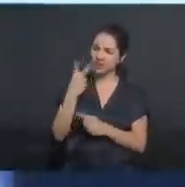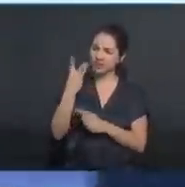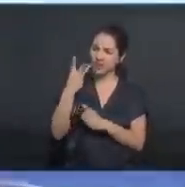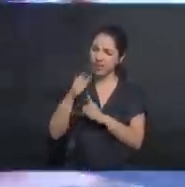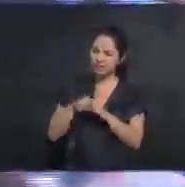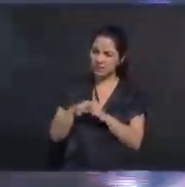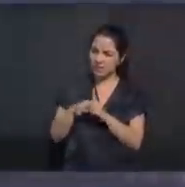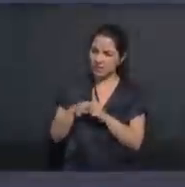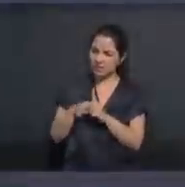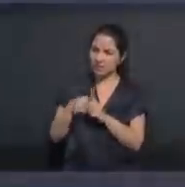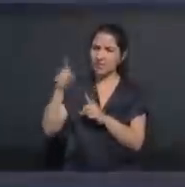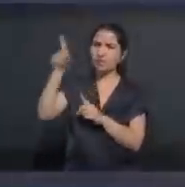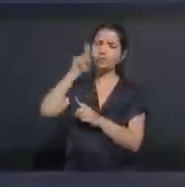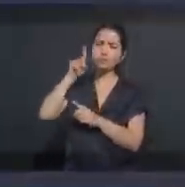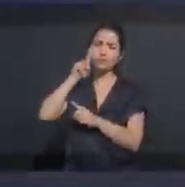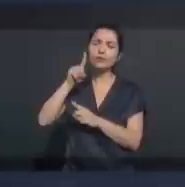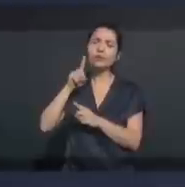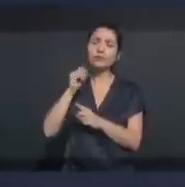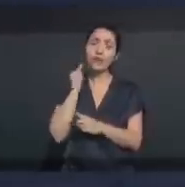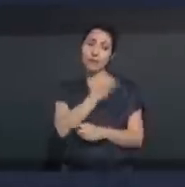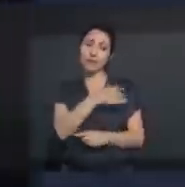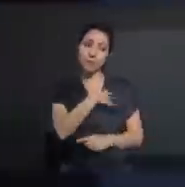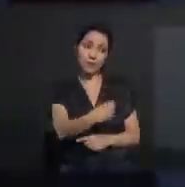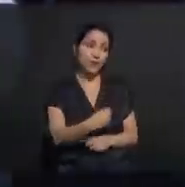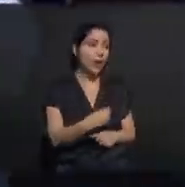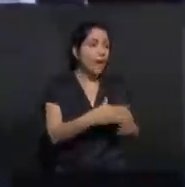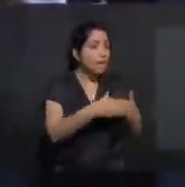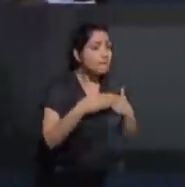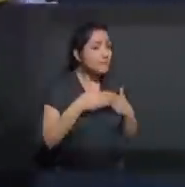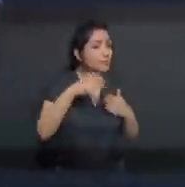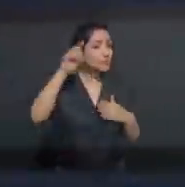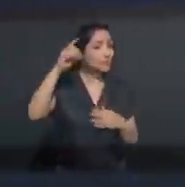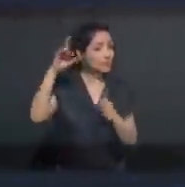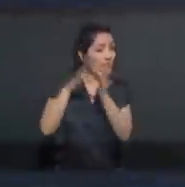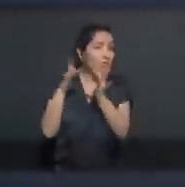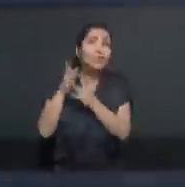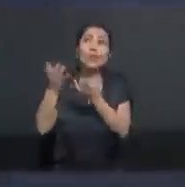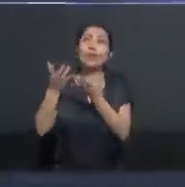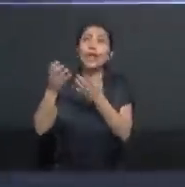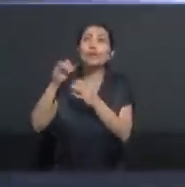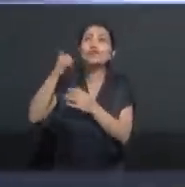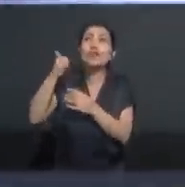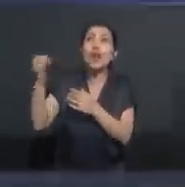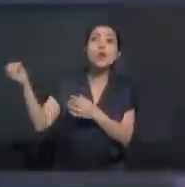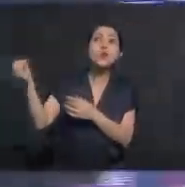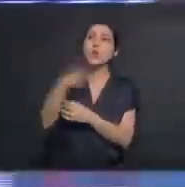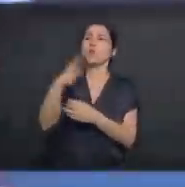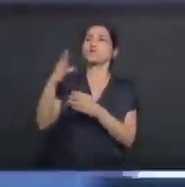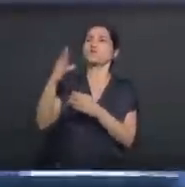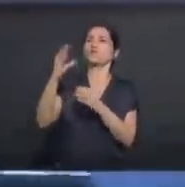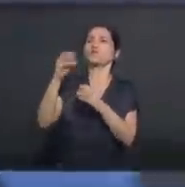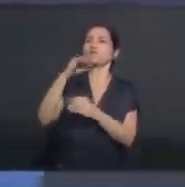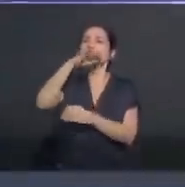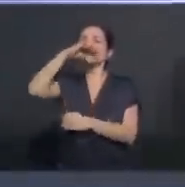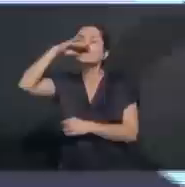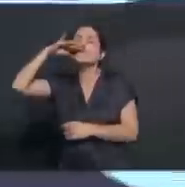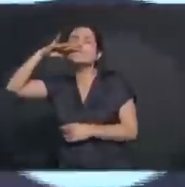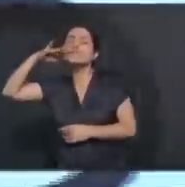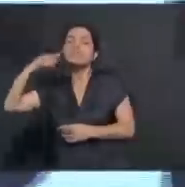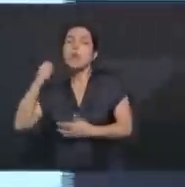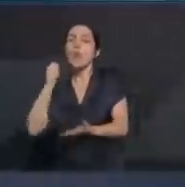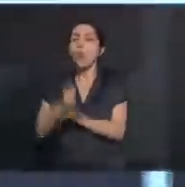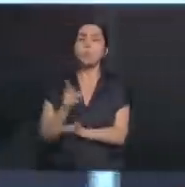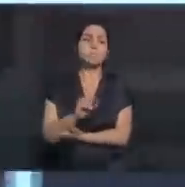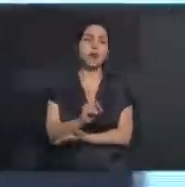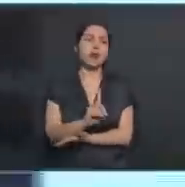nos Estados Unidos, falei com meus filhos: acabei de pedir para Jesus um celular zero, do melhor, e eu não vou comprar. Eu tenho